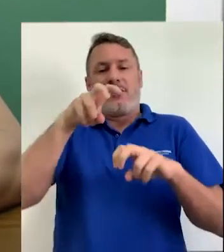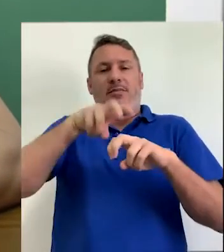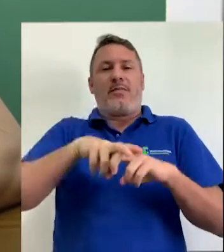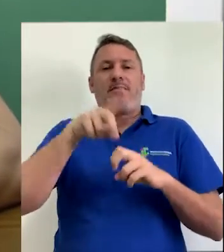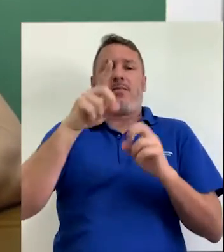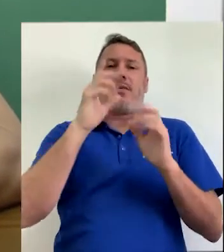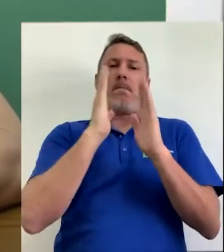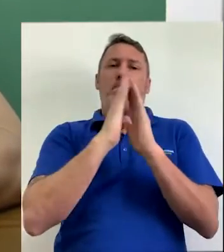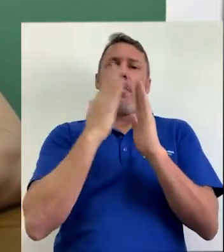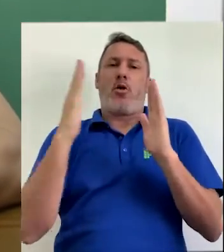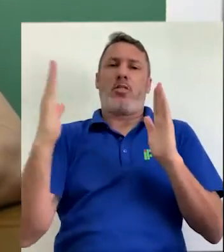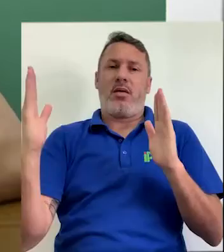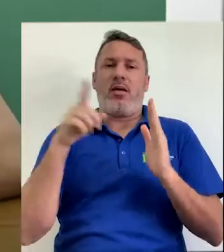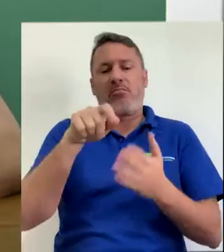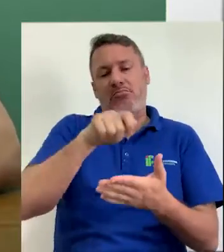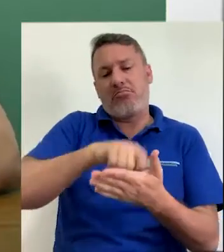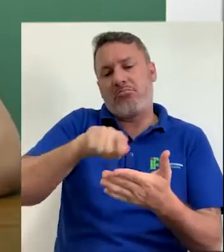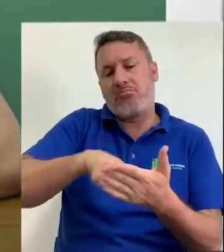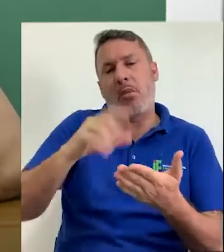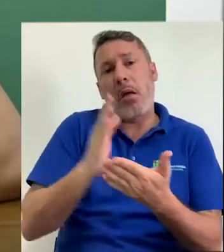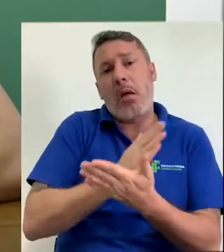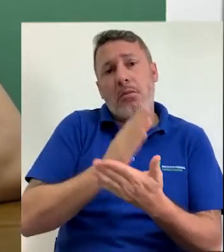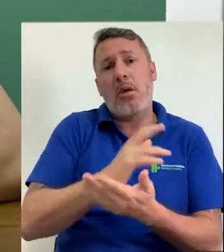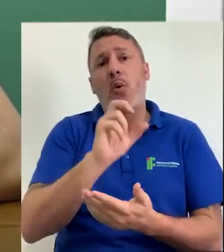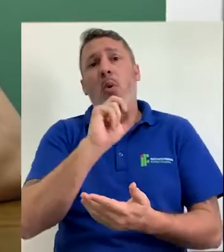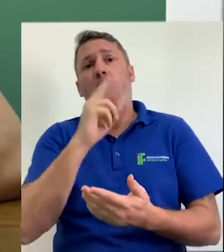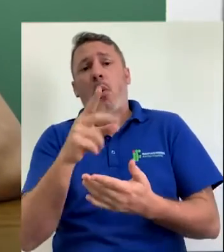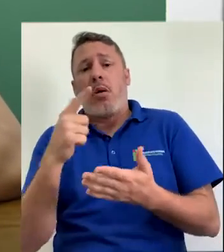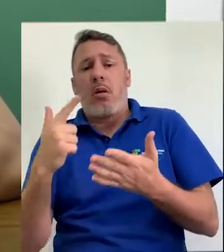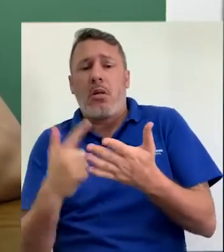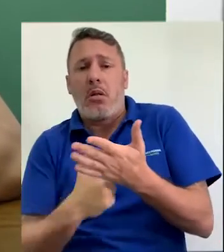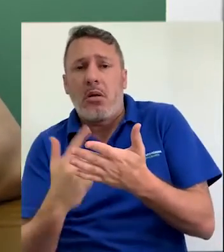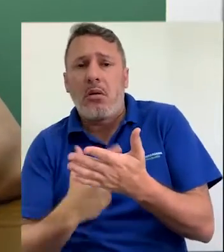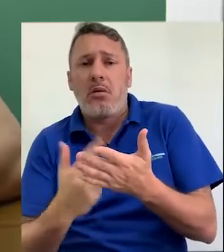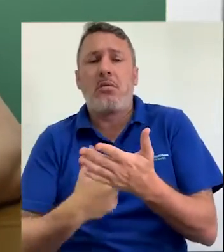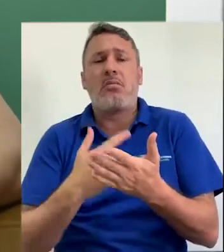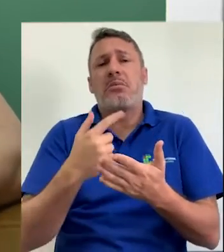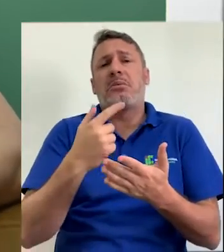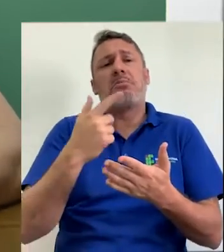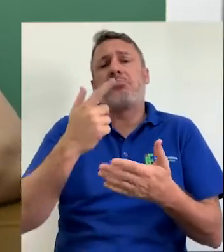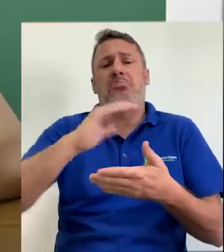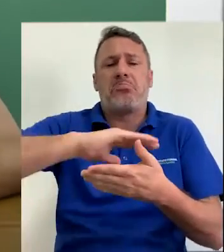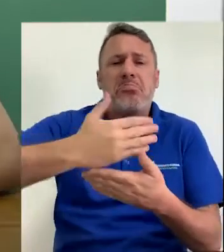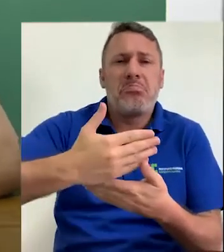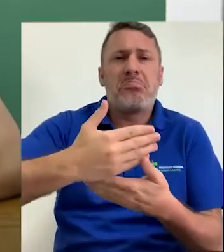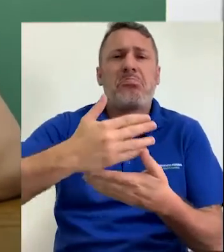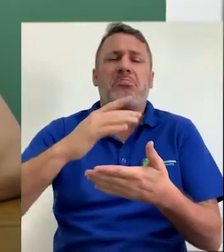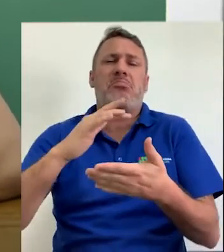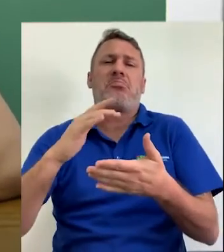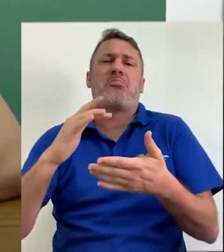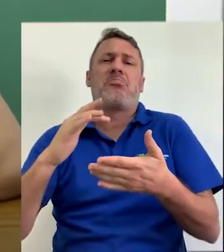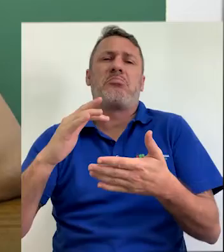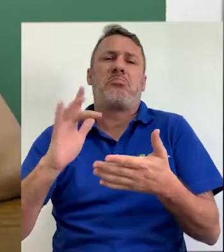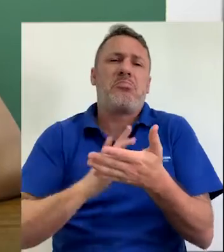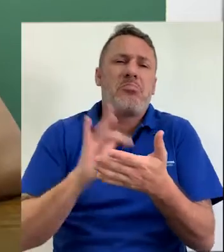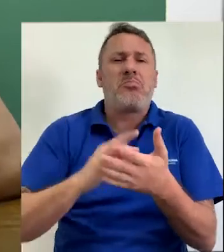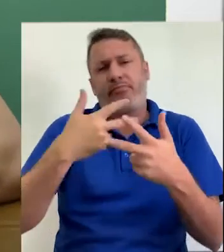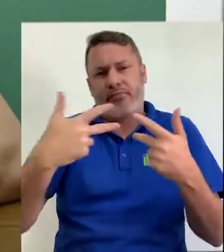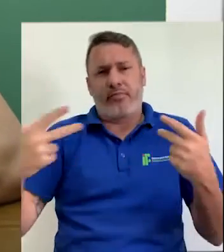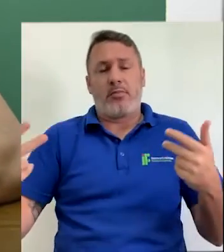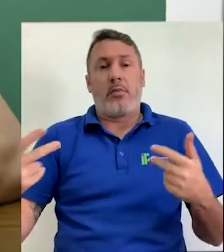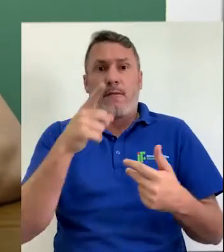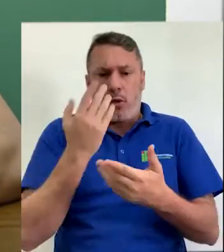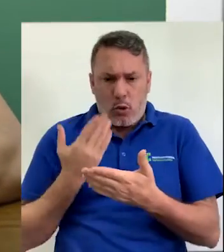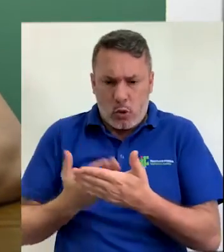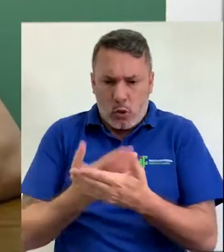seu caderno, com seu livro, com as suas ferramentas computacionais,